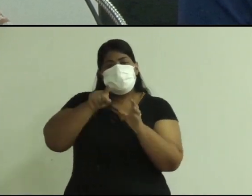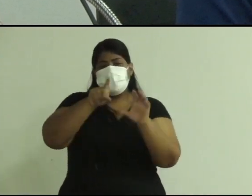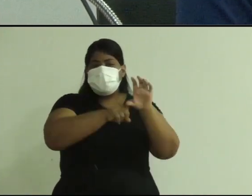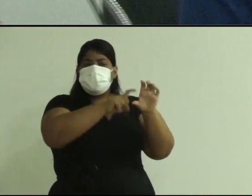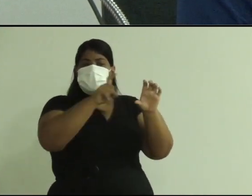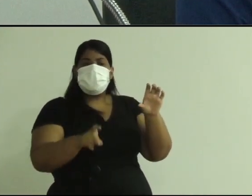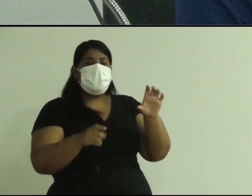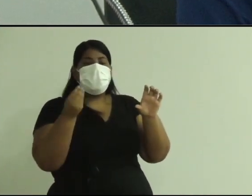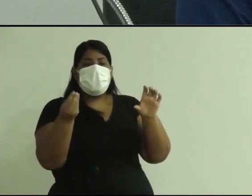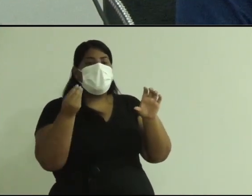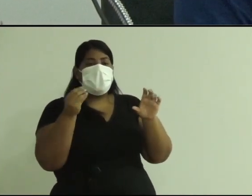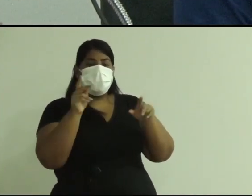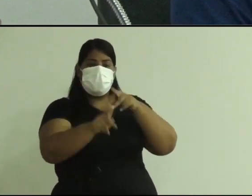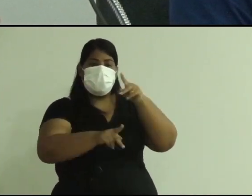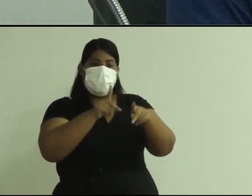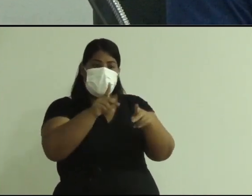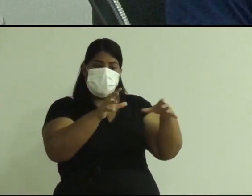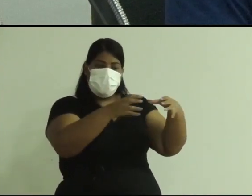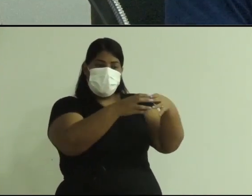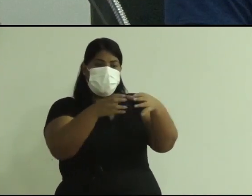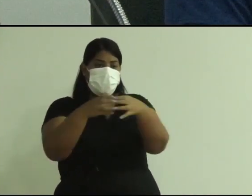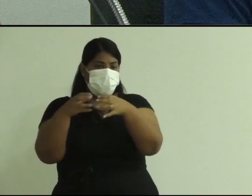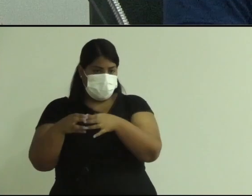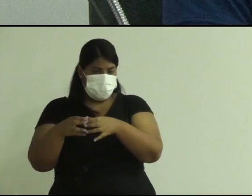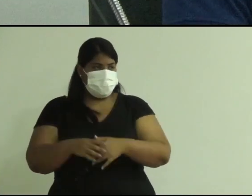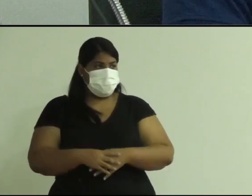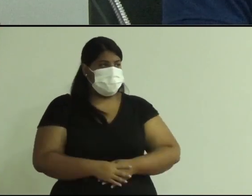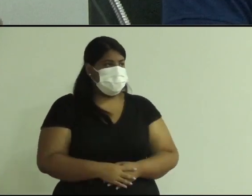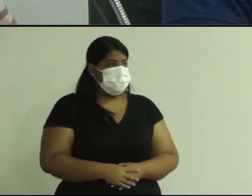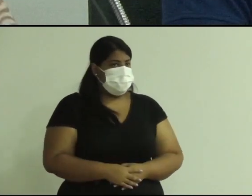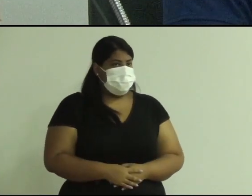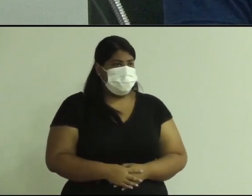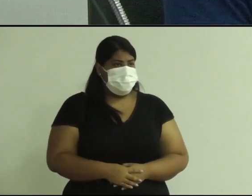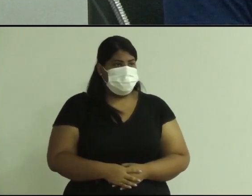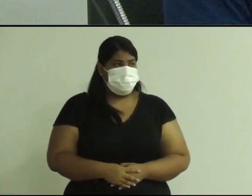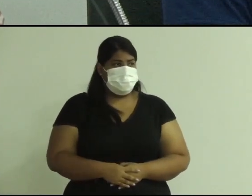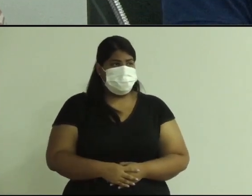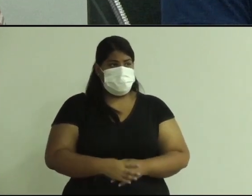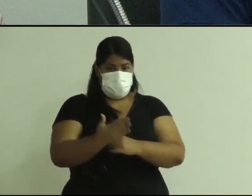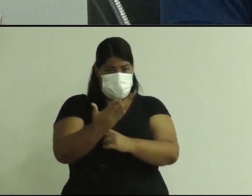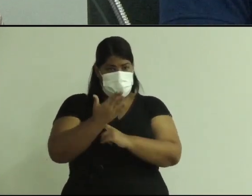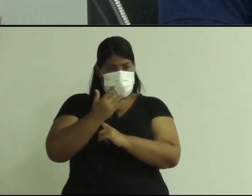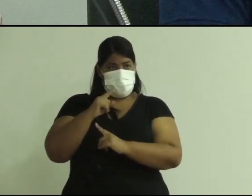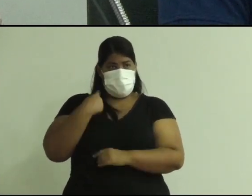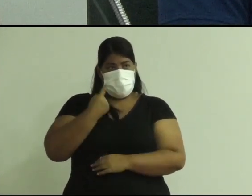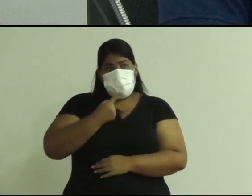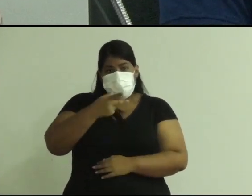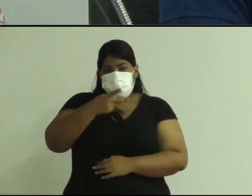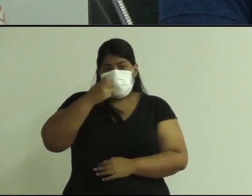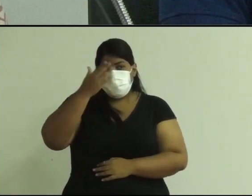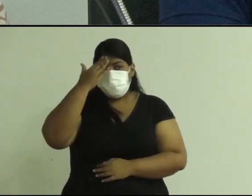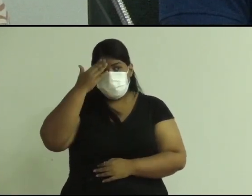para determinados povos e grupos? E é justamente para nos ajudar a entender que